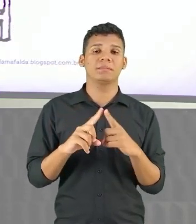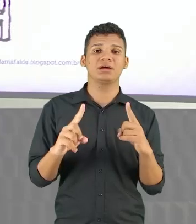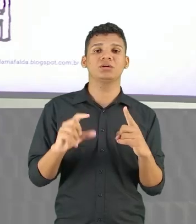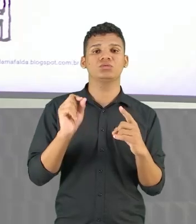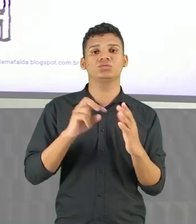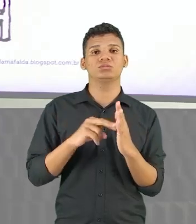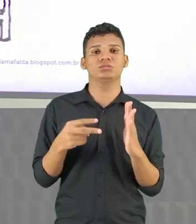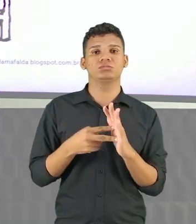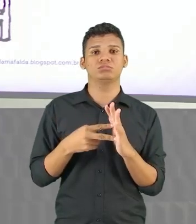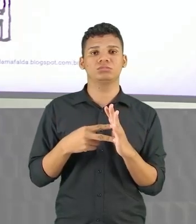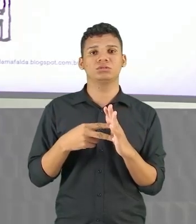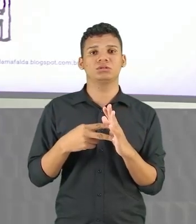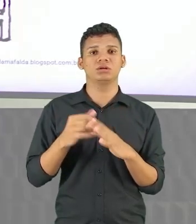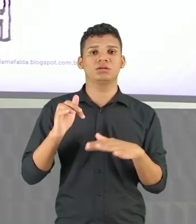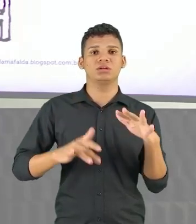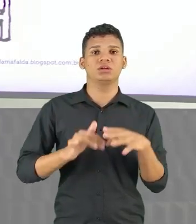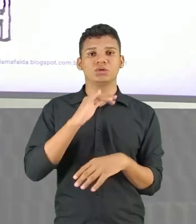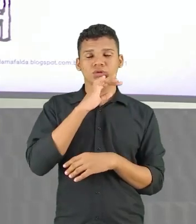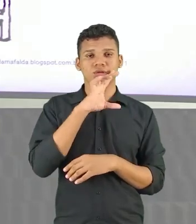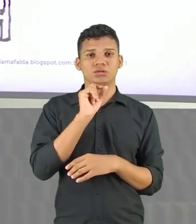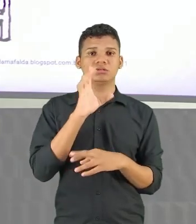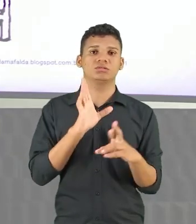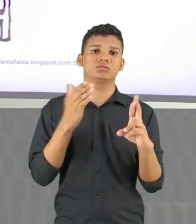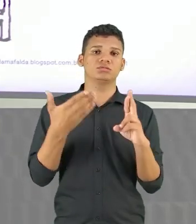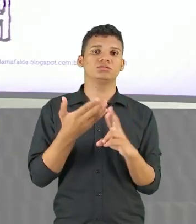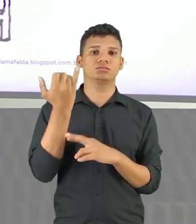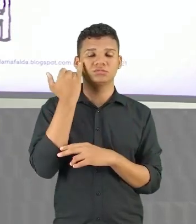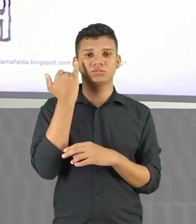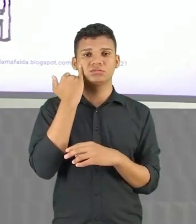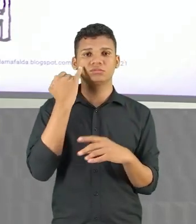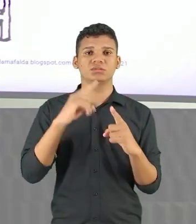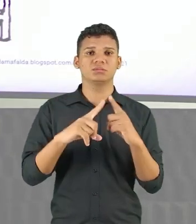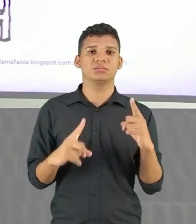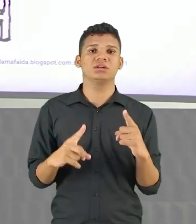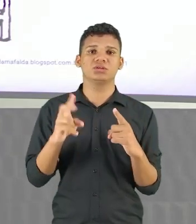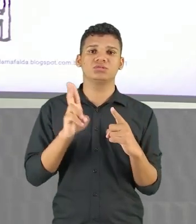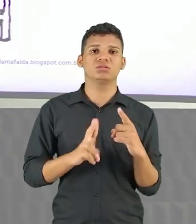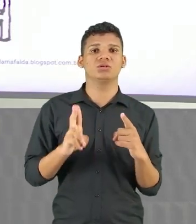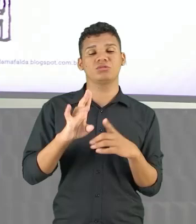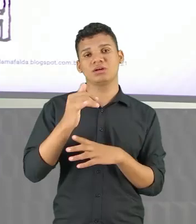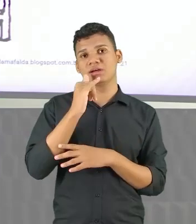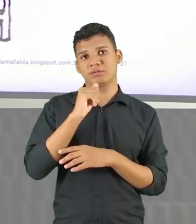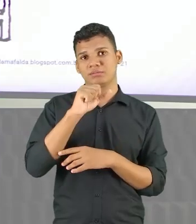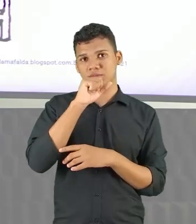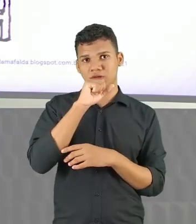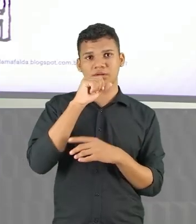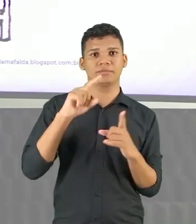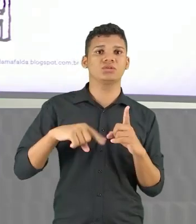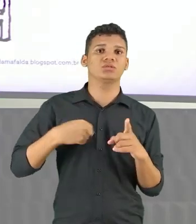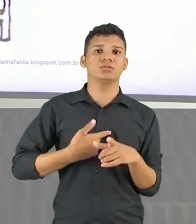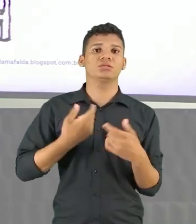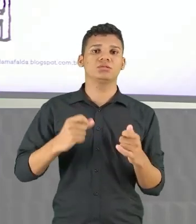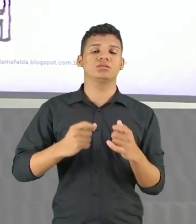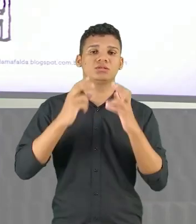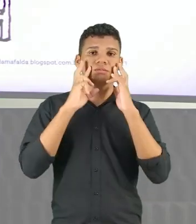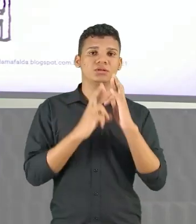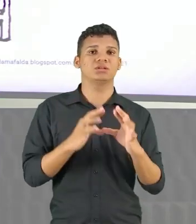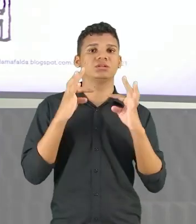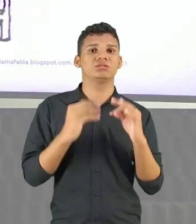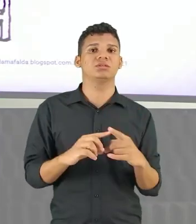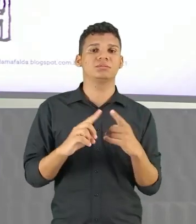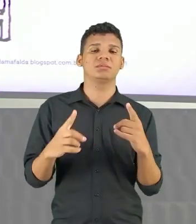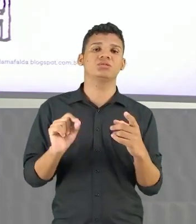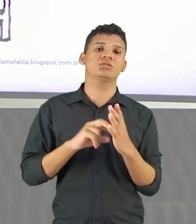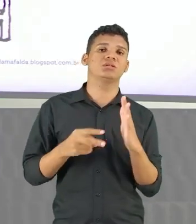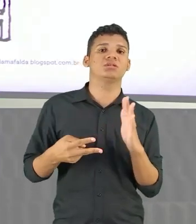trazer algo ruim referente à preguiça, ele vem trazendo algo o quê? Mais uma mãe é uma mãe, precisamos respeitá-la, pronto. Então ele quebra